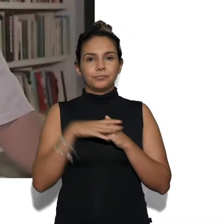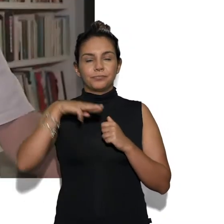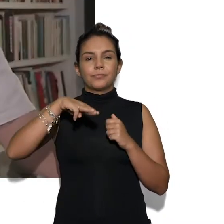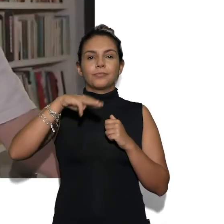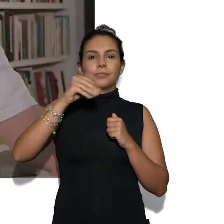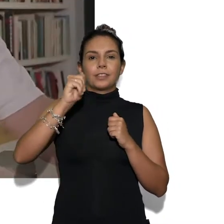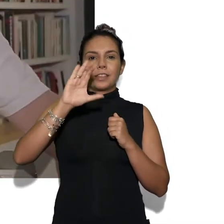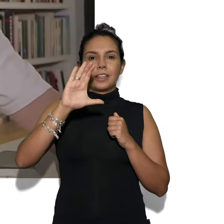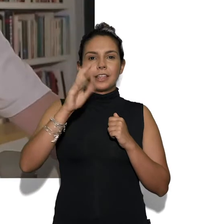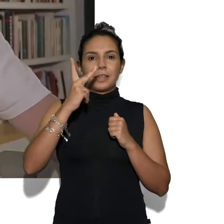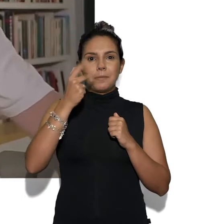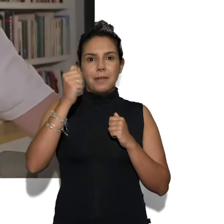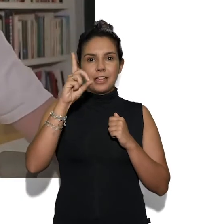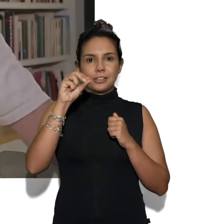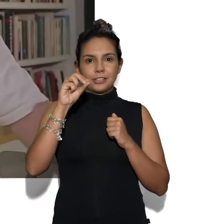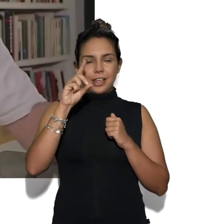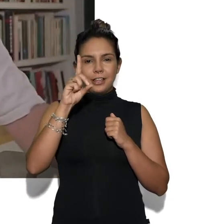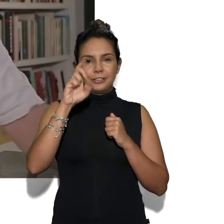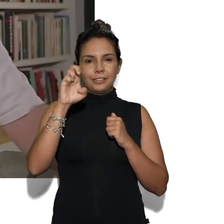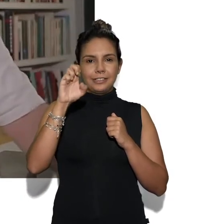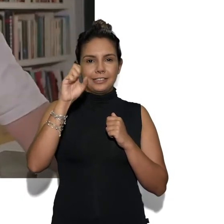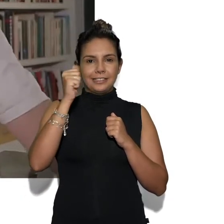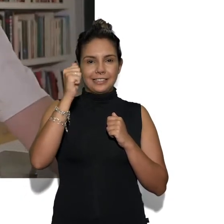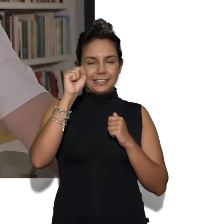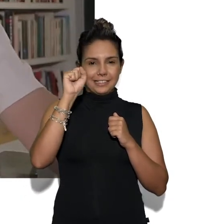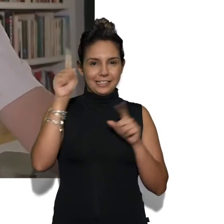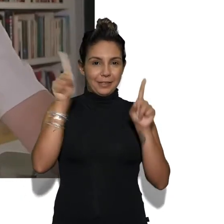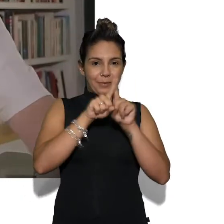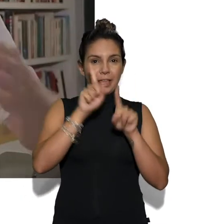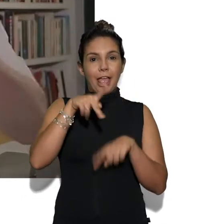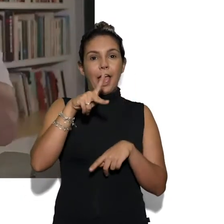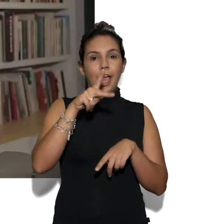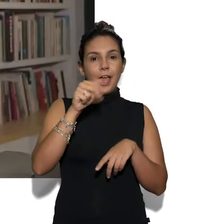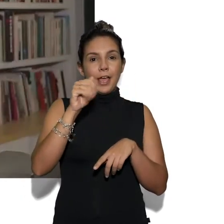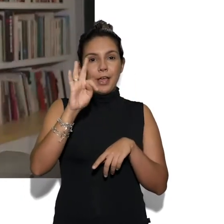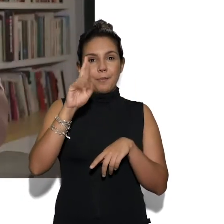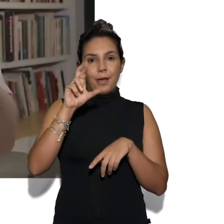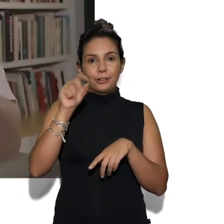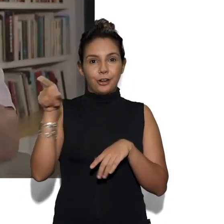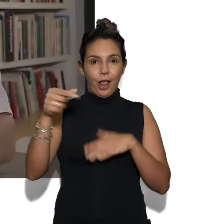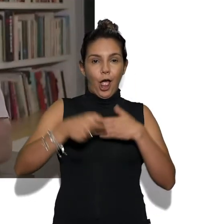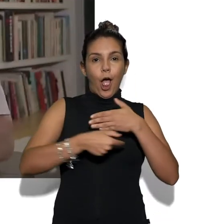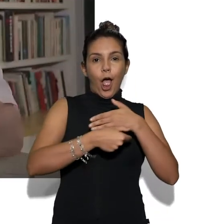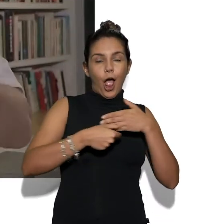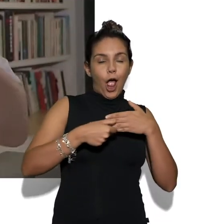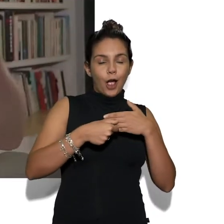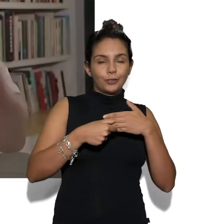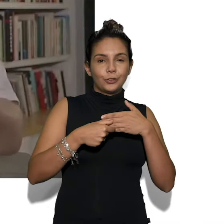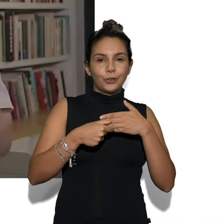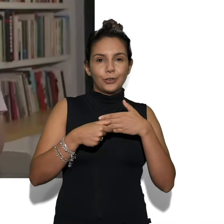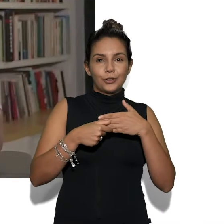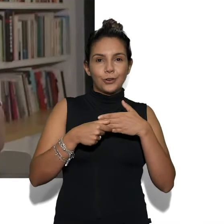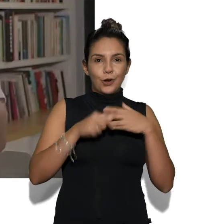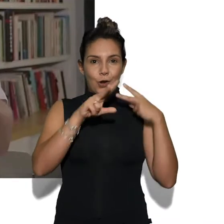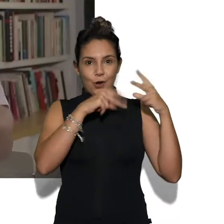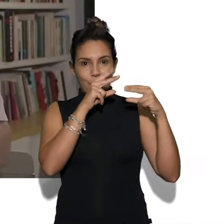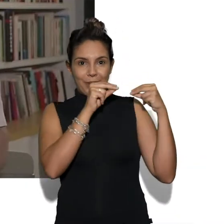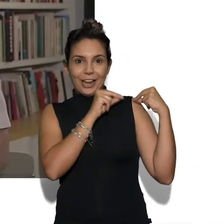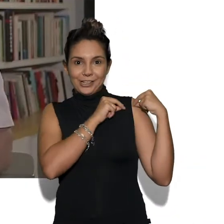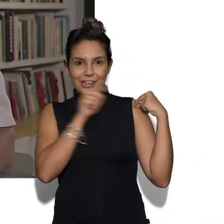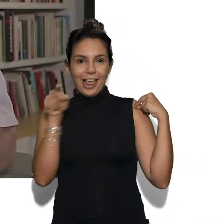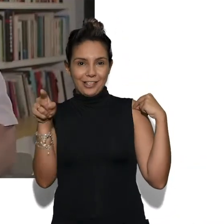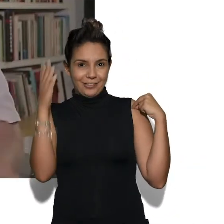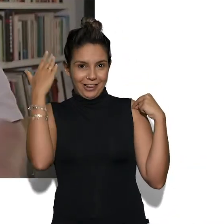Assis era o patrono, foi né? Também foi o patrono, você o autor homenageado, fez dezenas de